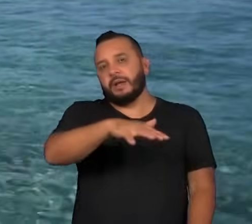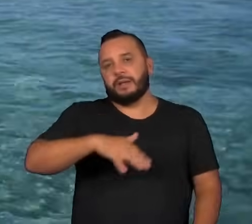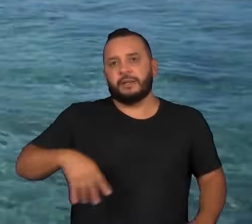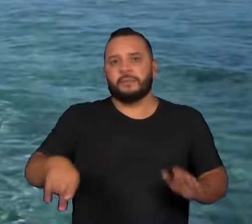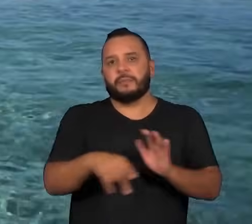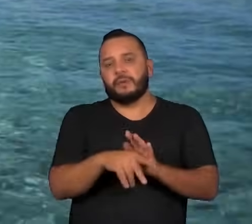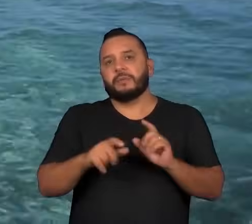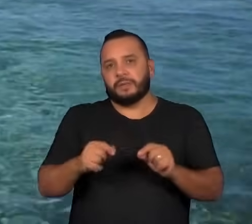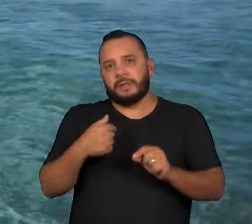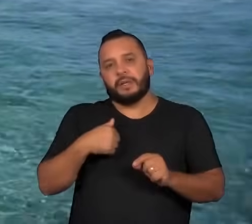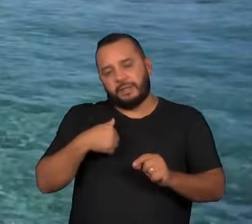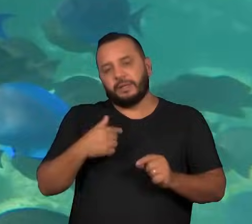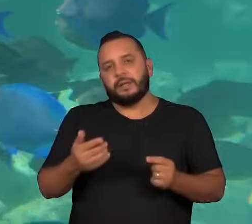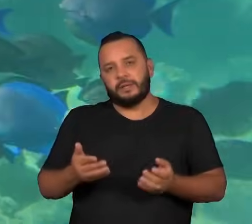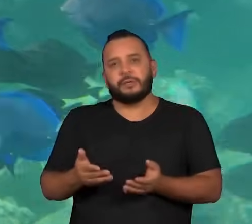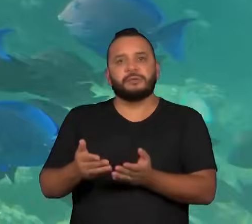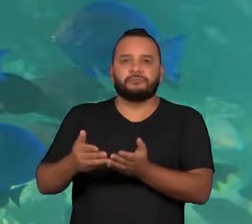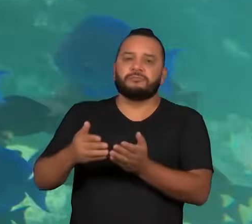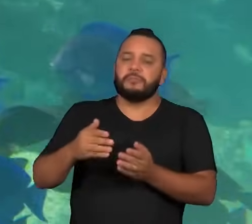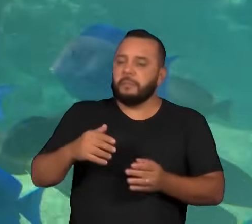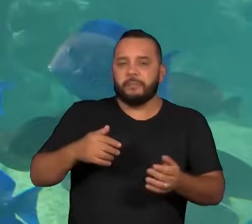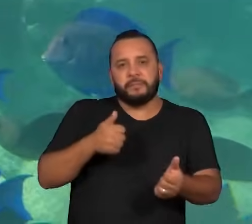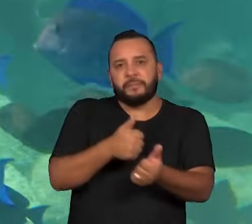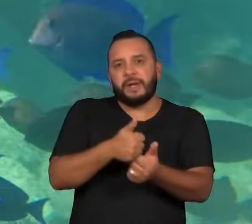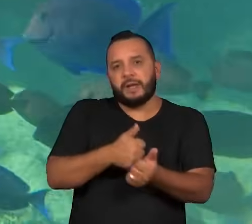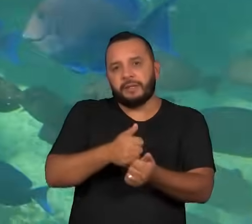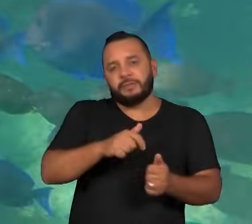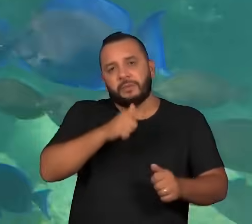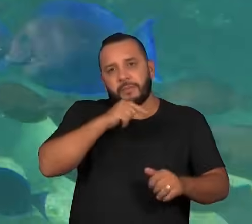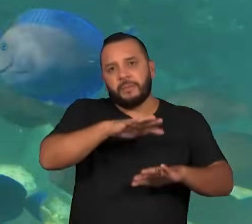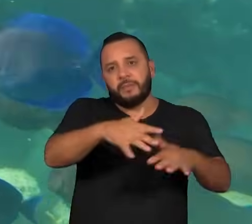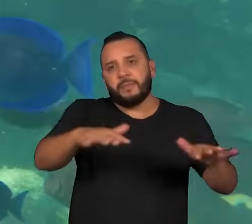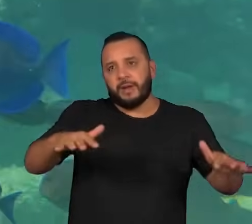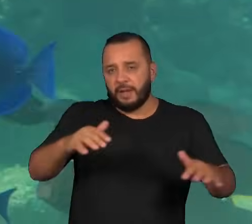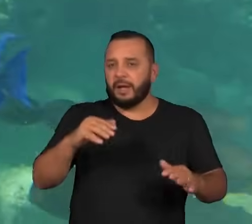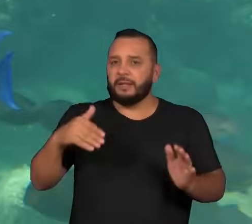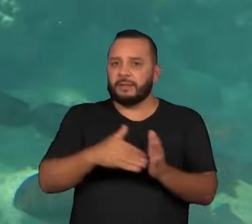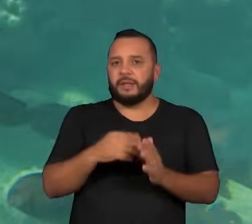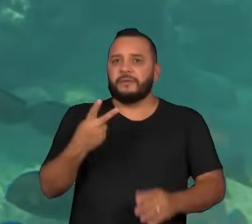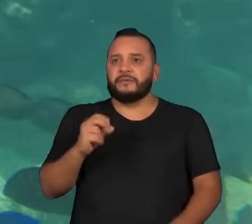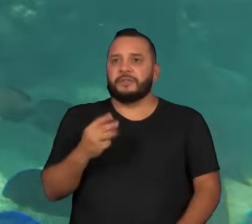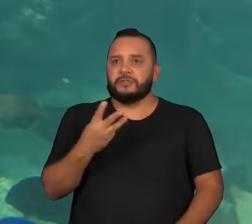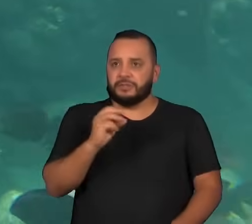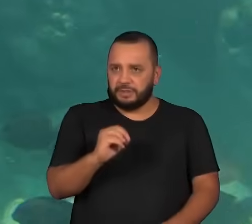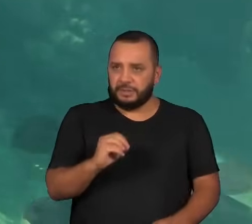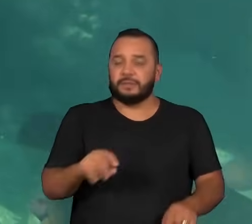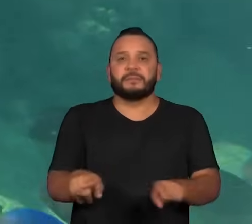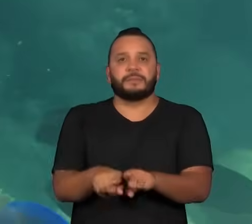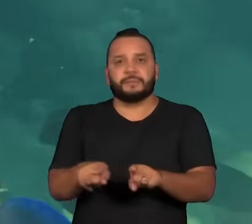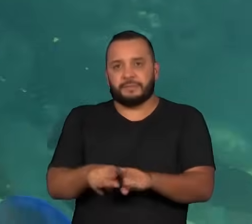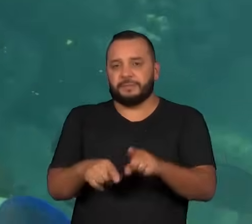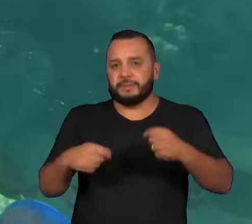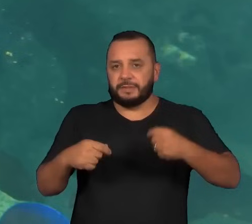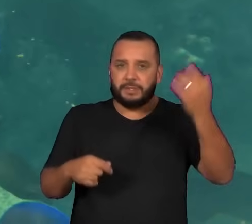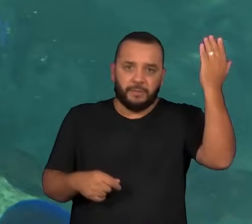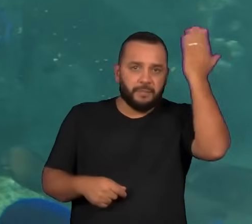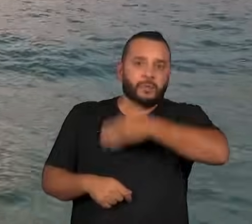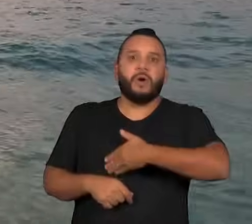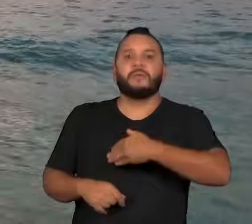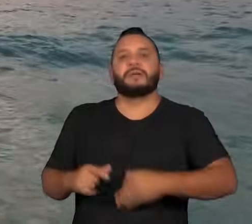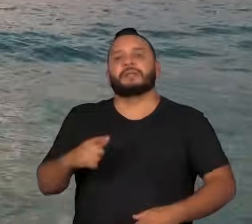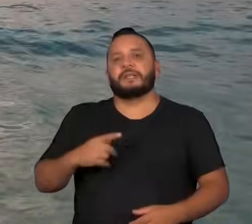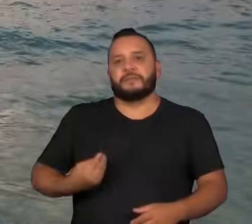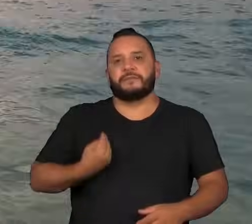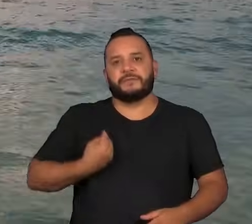até 2030. A criação de áreas protegidas demanda a comprovação de riqueza ecológica.